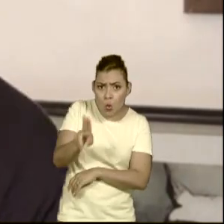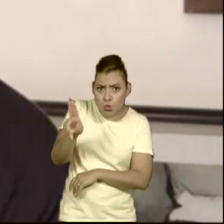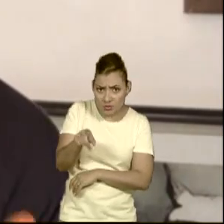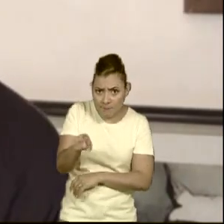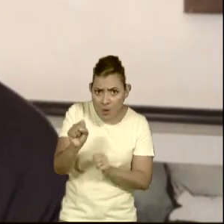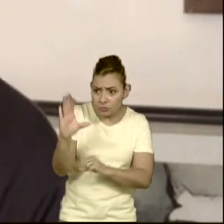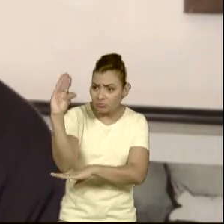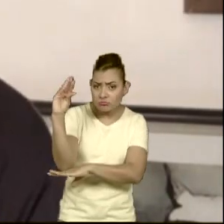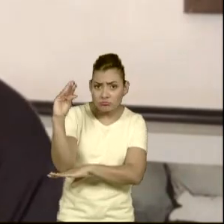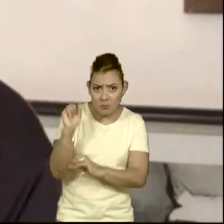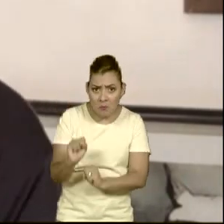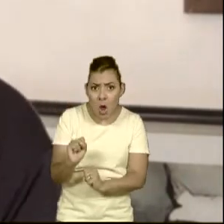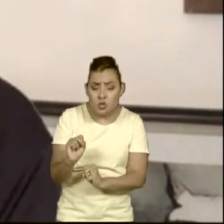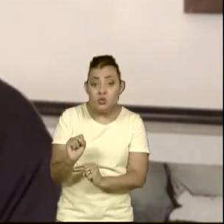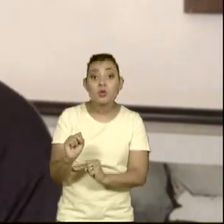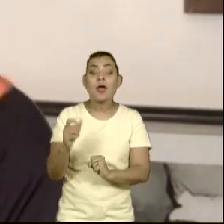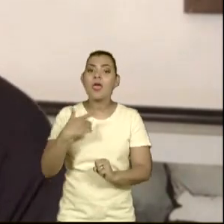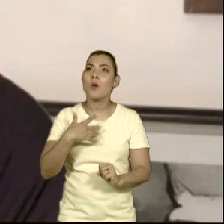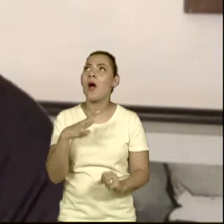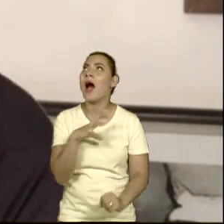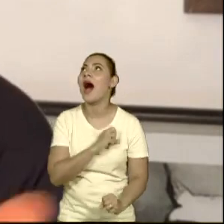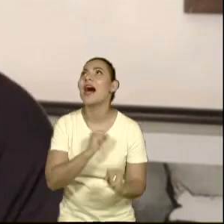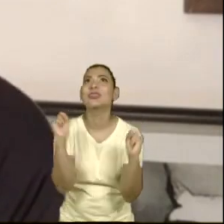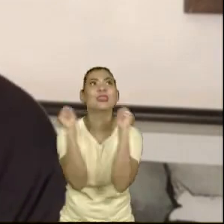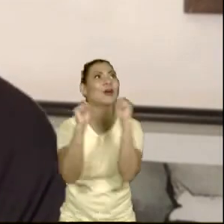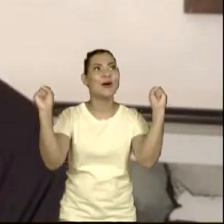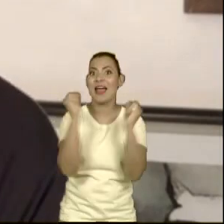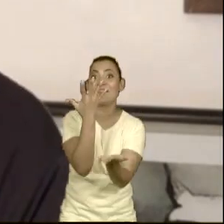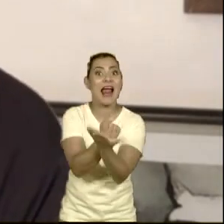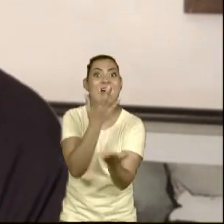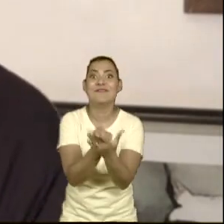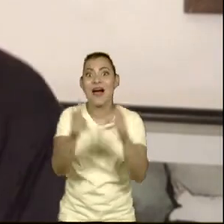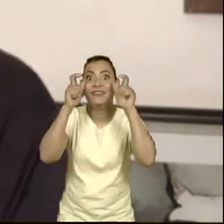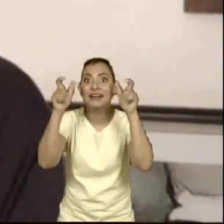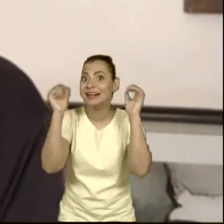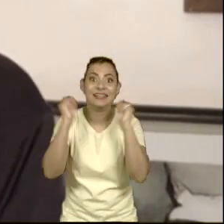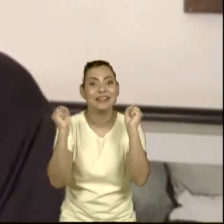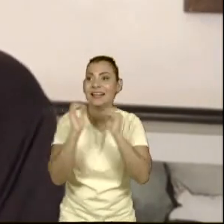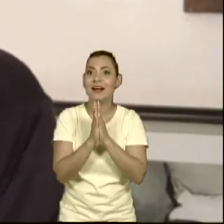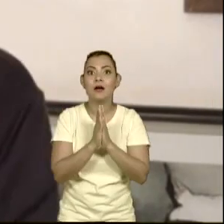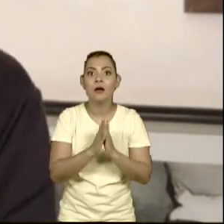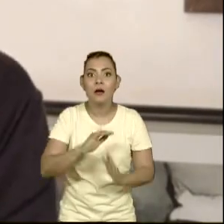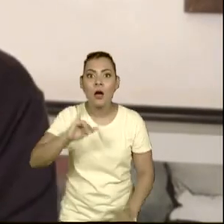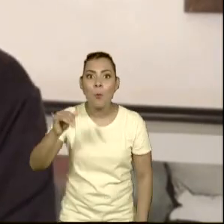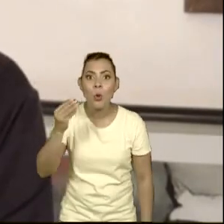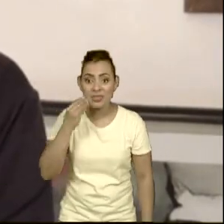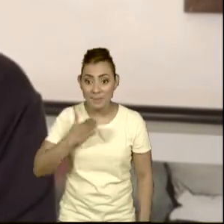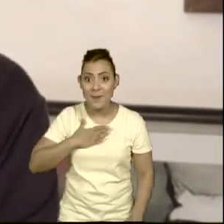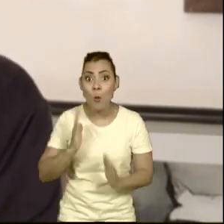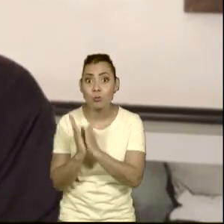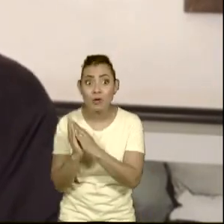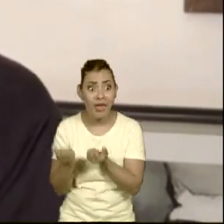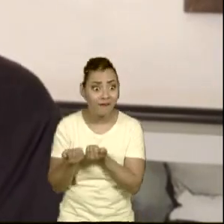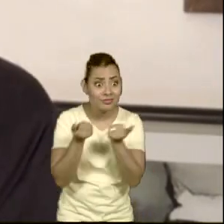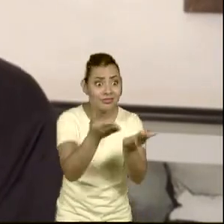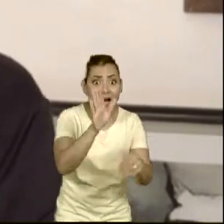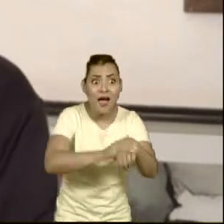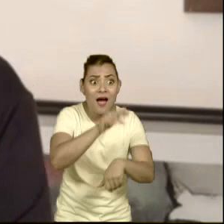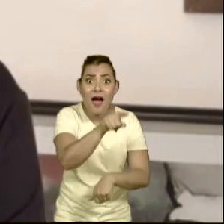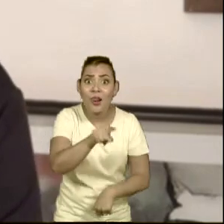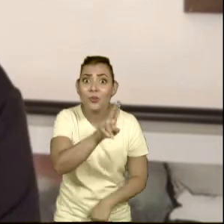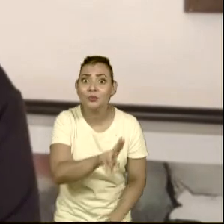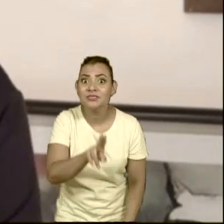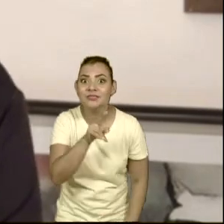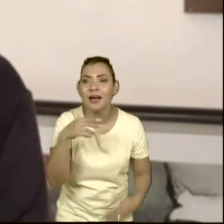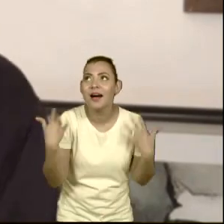imaginem vocês, eu que era fã do programa, gravava o programa para assistir, com a possibilidade de ter um boneco meu lá, eu